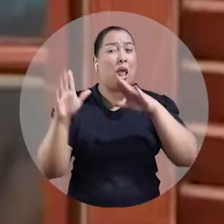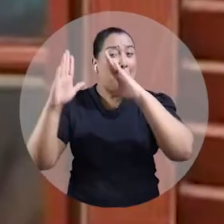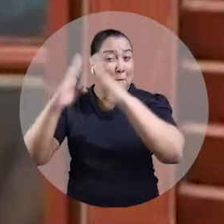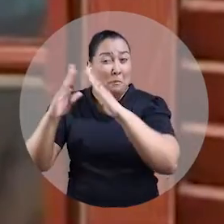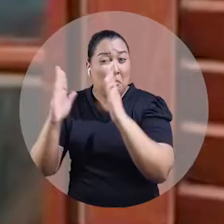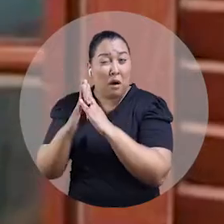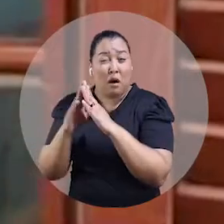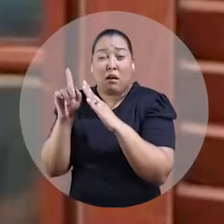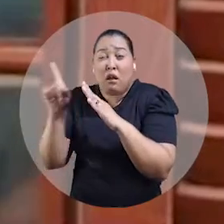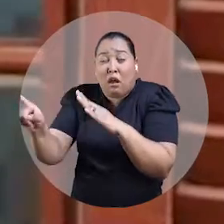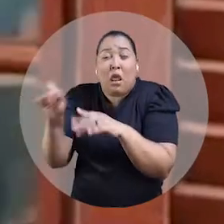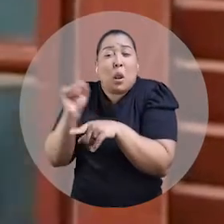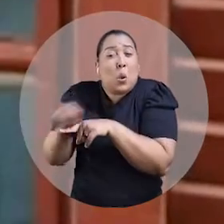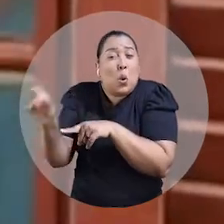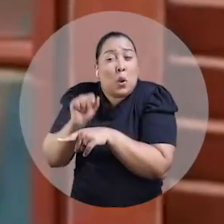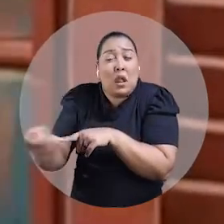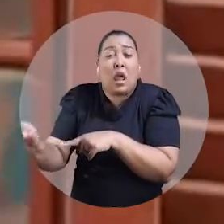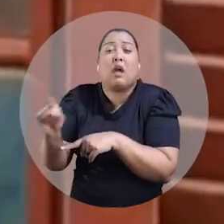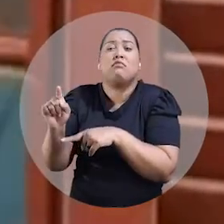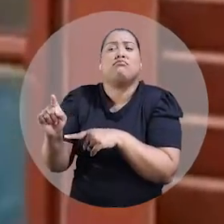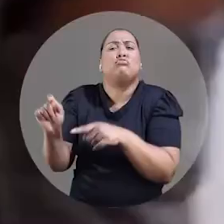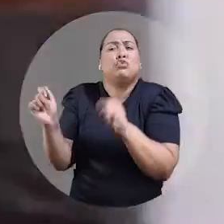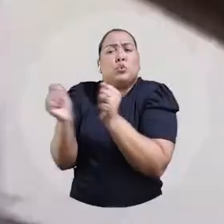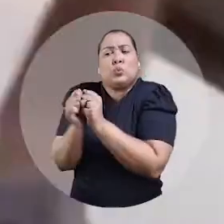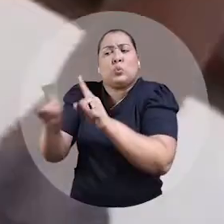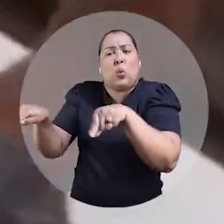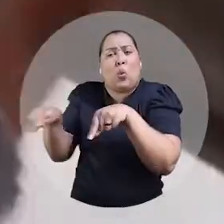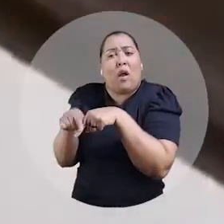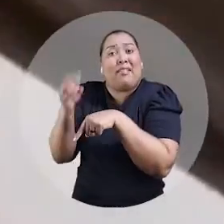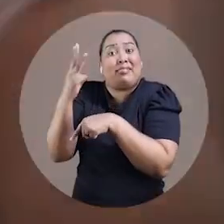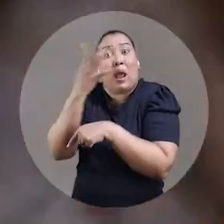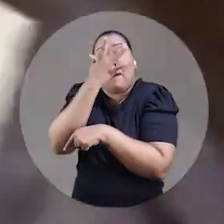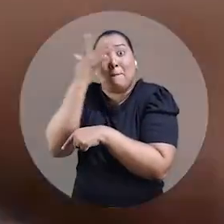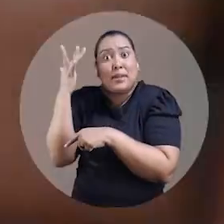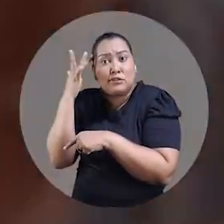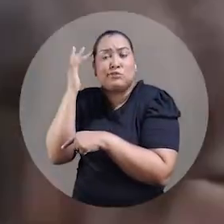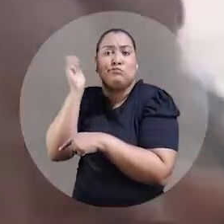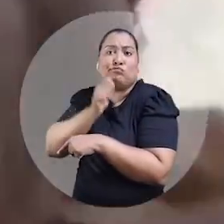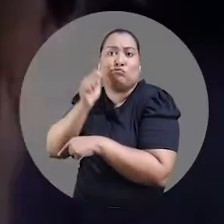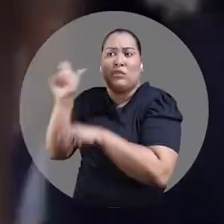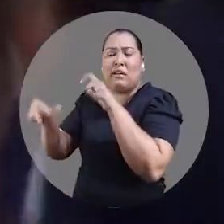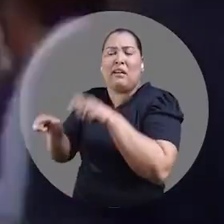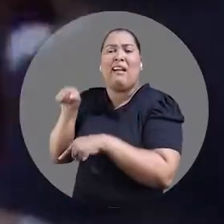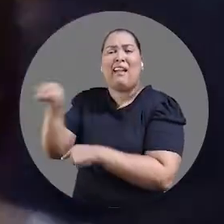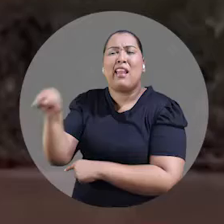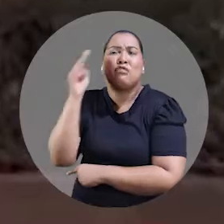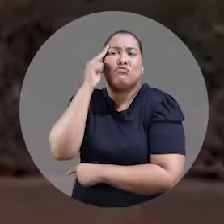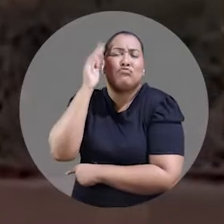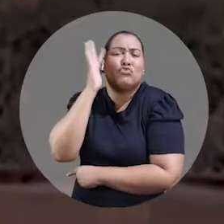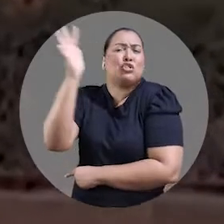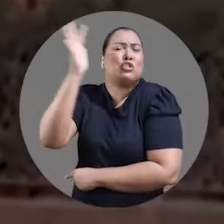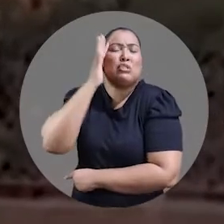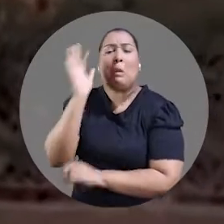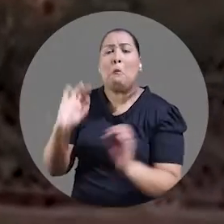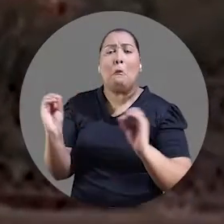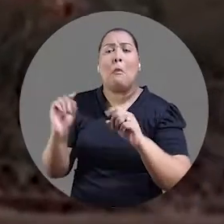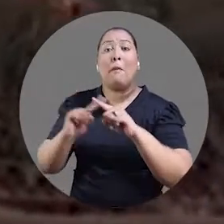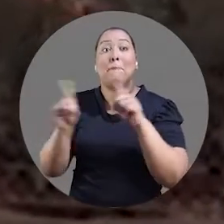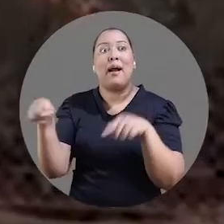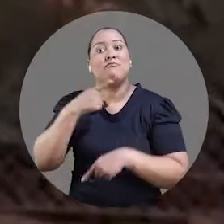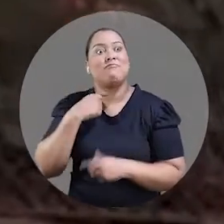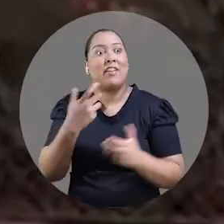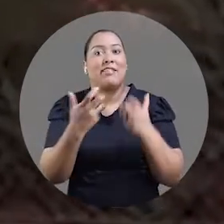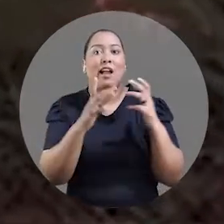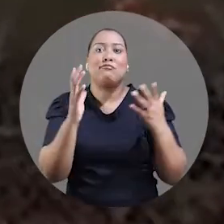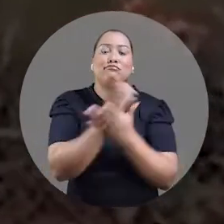miserável, onde divide o quarto com outras três mulheres. Macabea não tem ambições, apesar de sentir desejo e querer ter